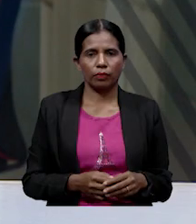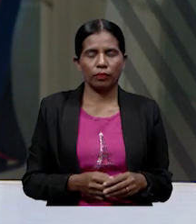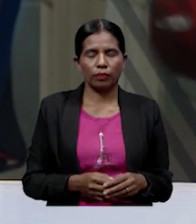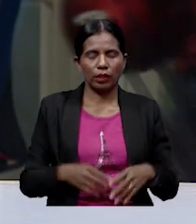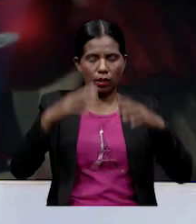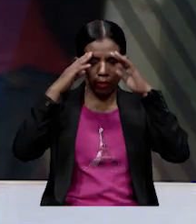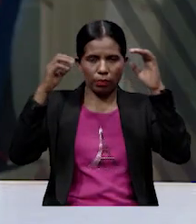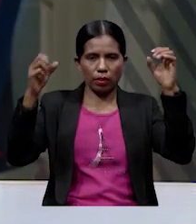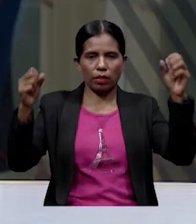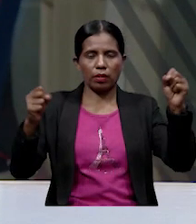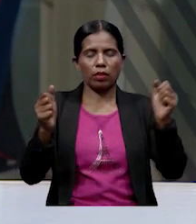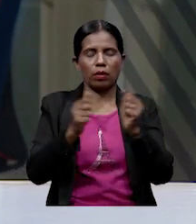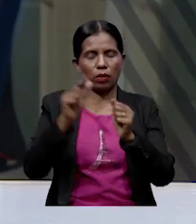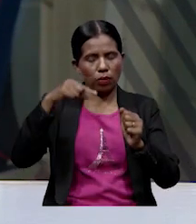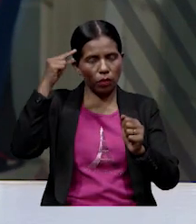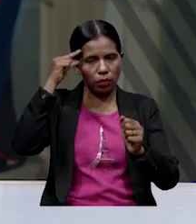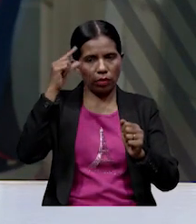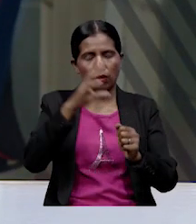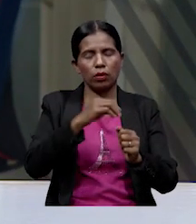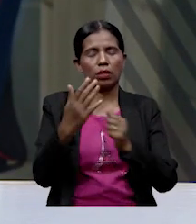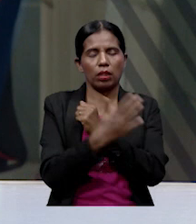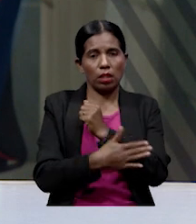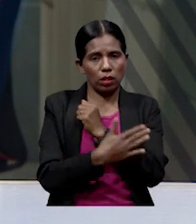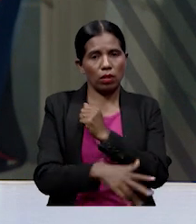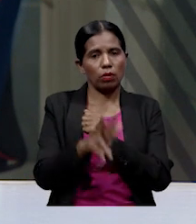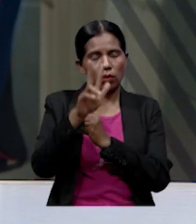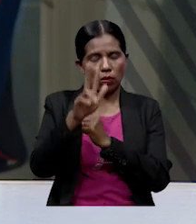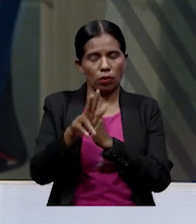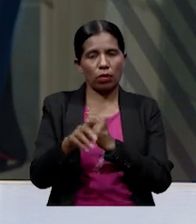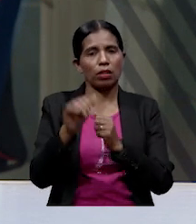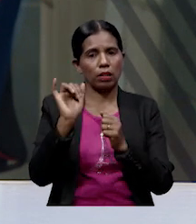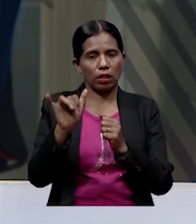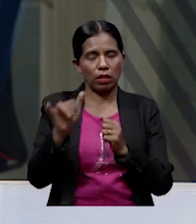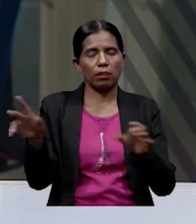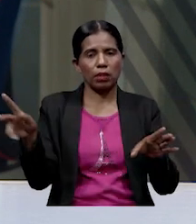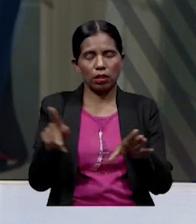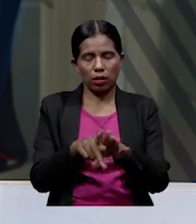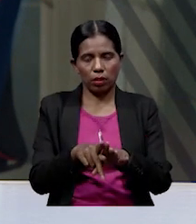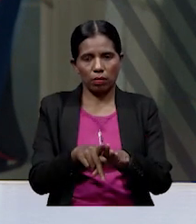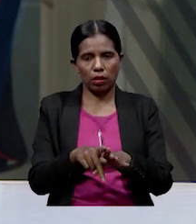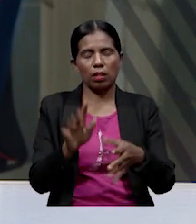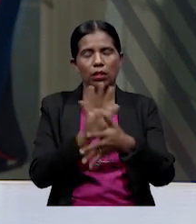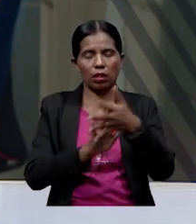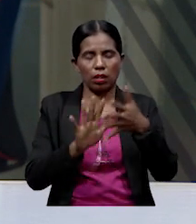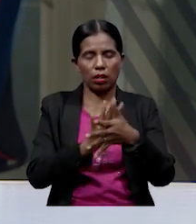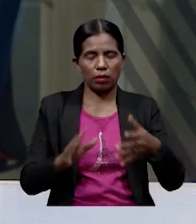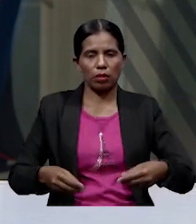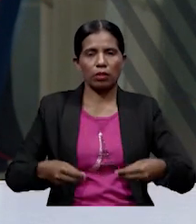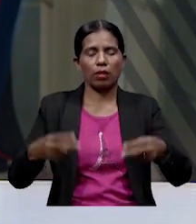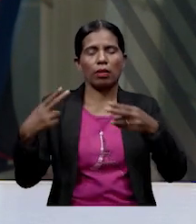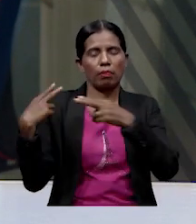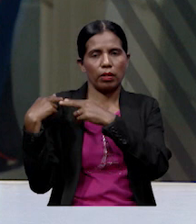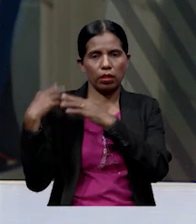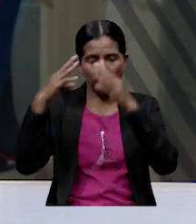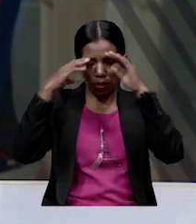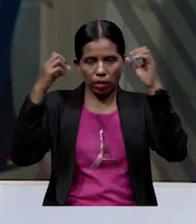Presidente da República, o governador Rosina Santoro, confirmado se participa e a cerimônia posse Presidente da República